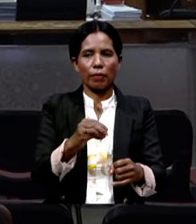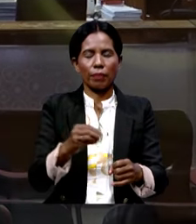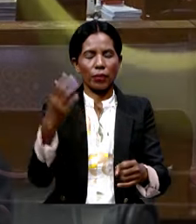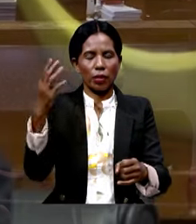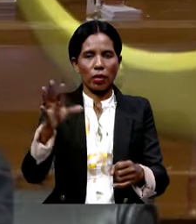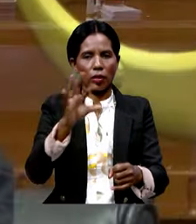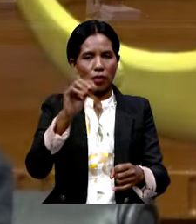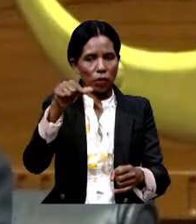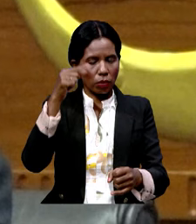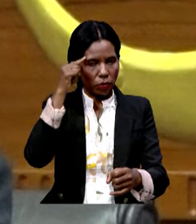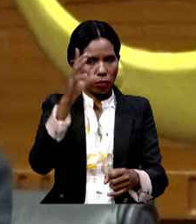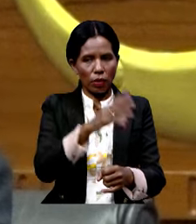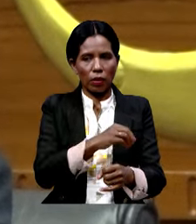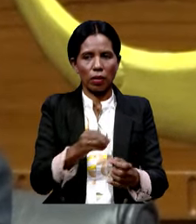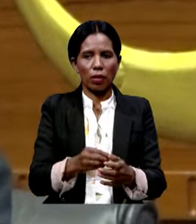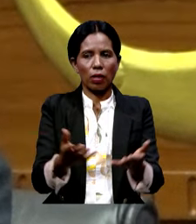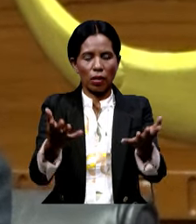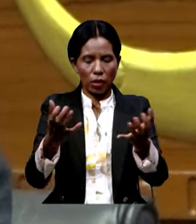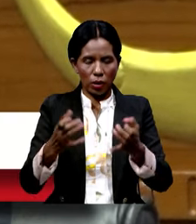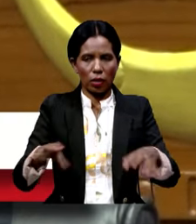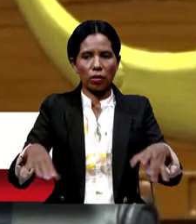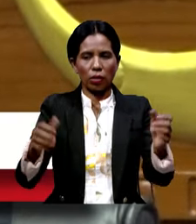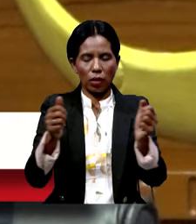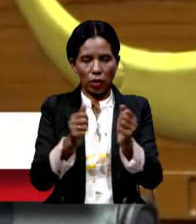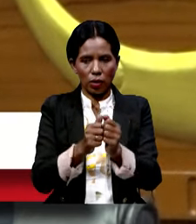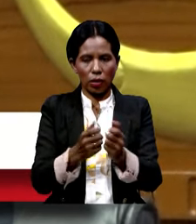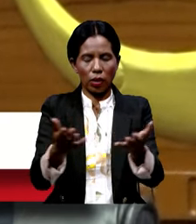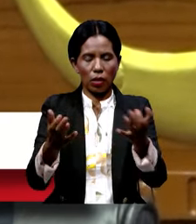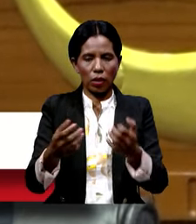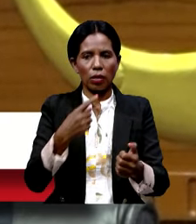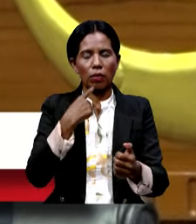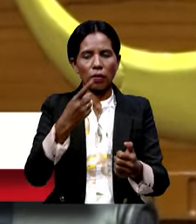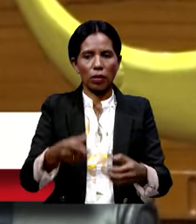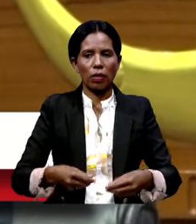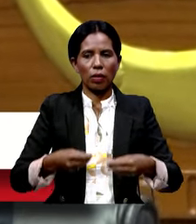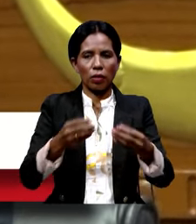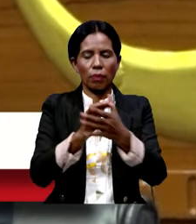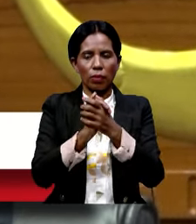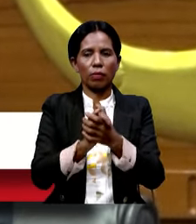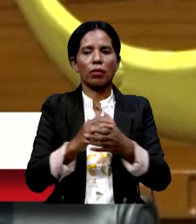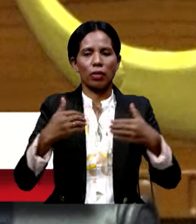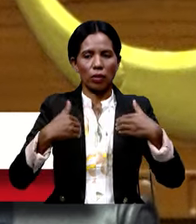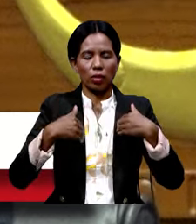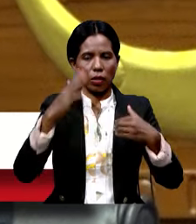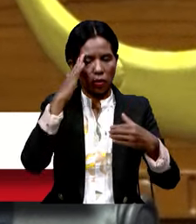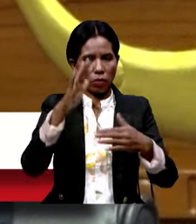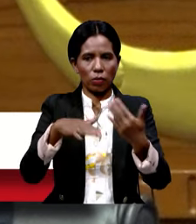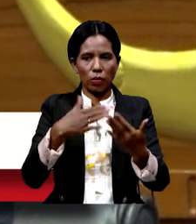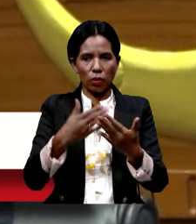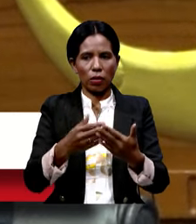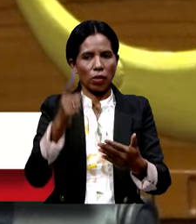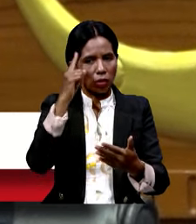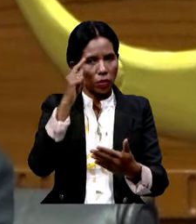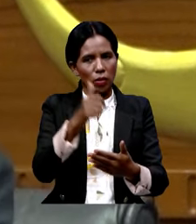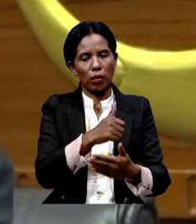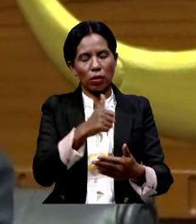nono governo, a cara colabora, a cara manifesta e a não reintera toma, a não embotira,